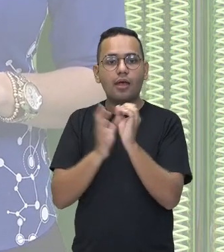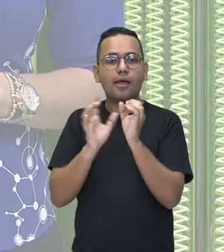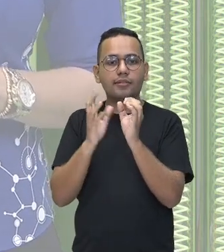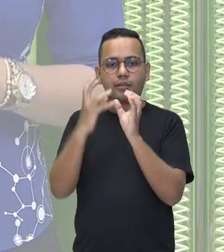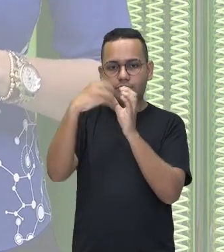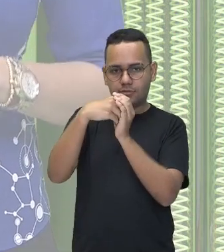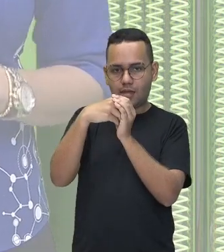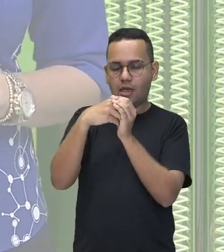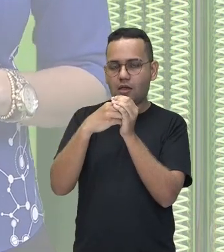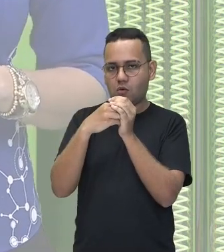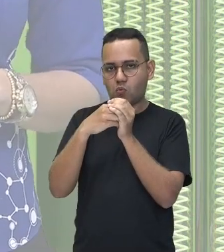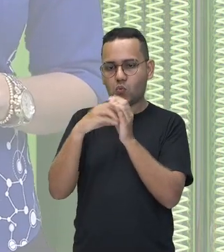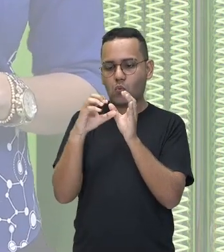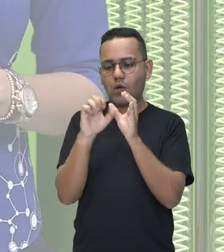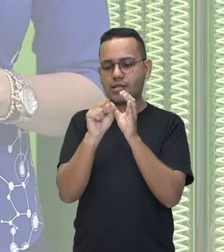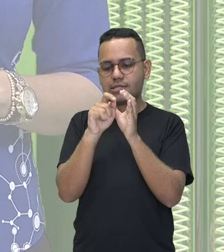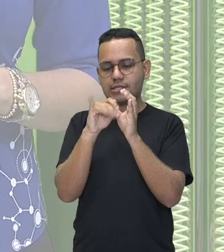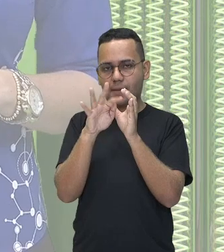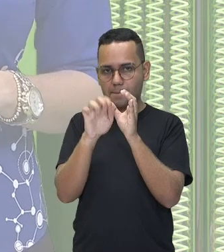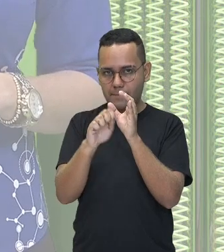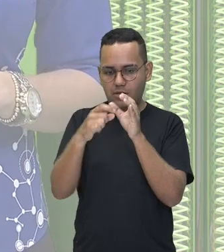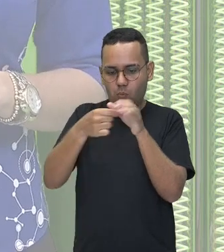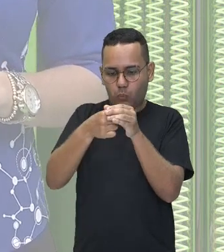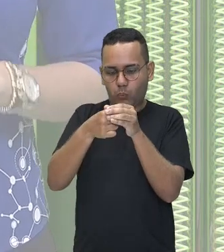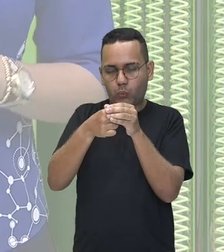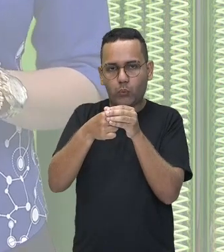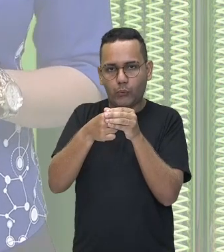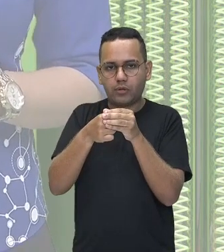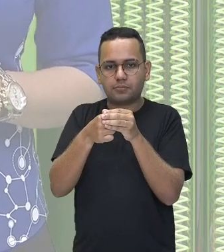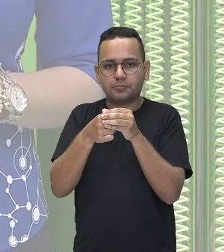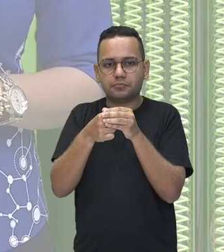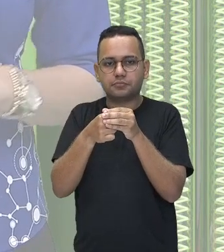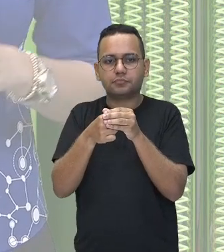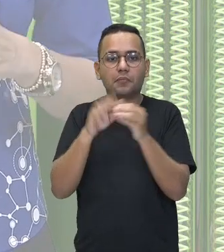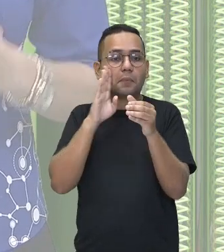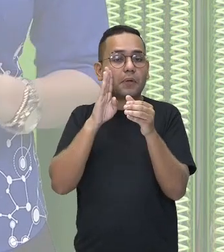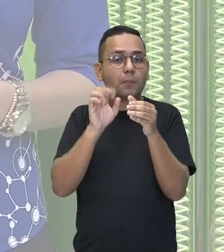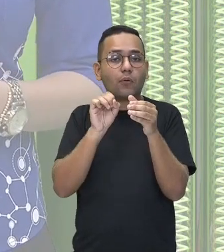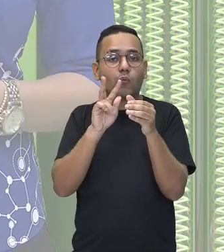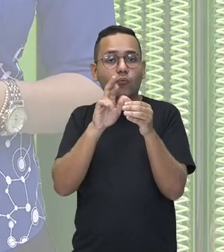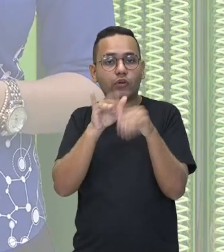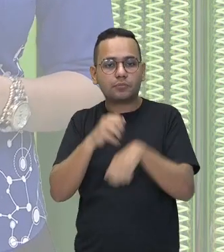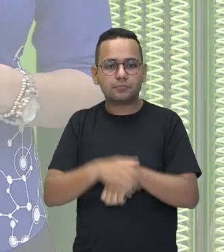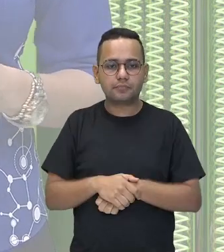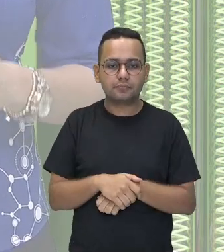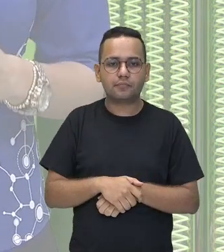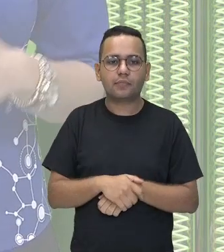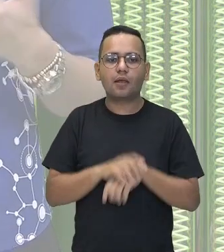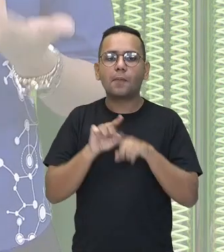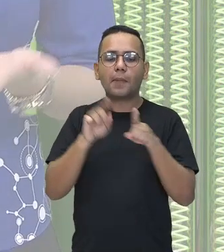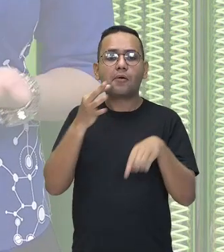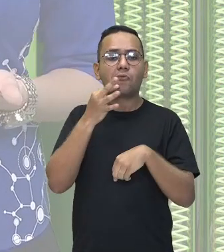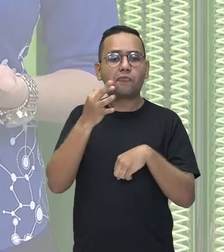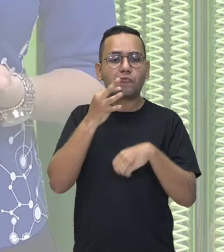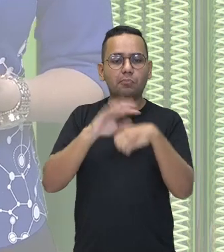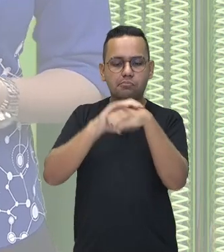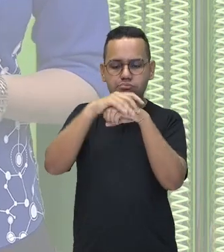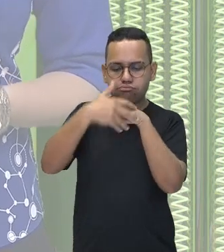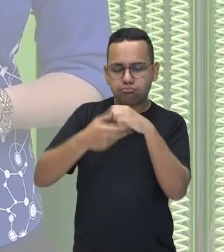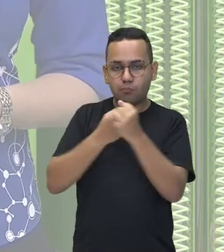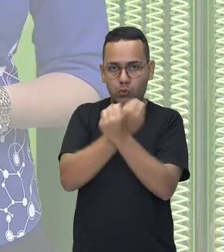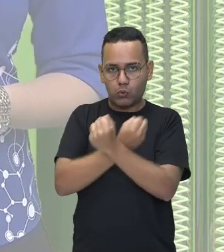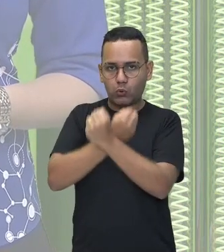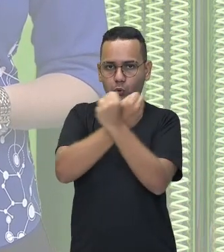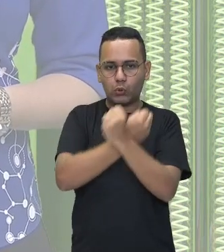como função proteger e cobrir as sementes. A função dos frutos é proteger as sementes e facilitar